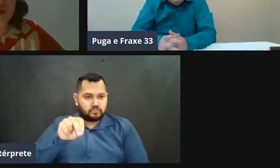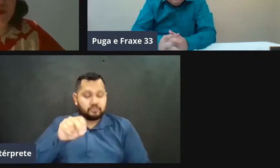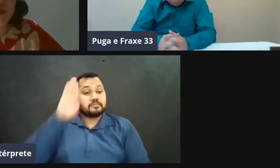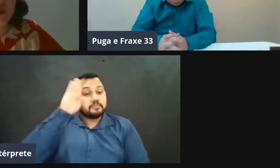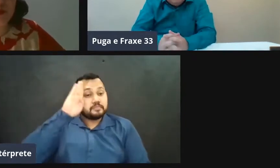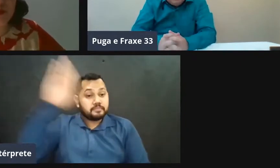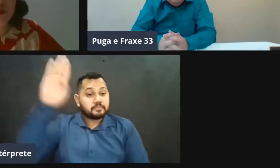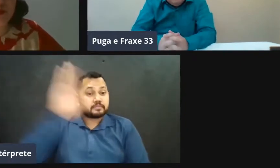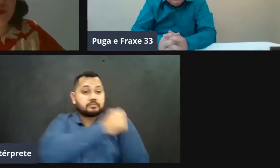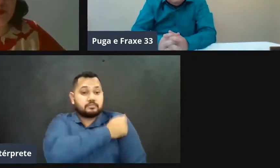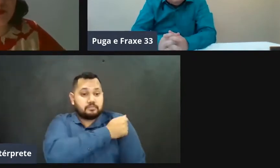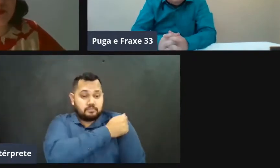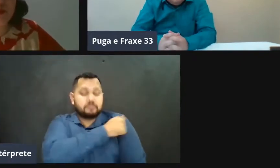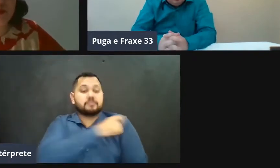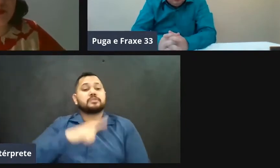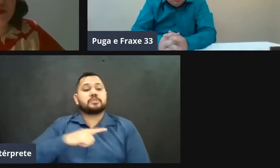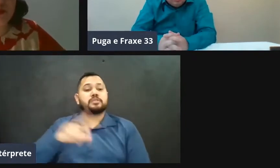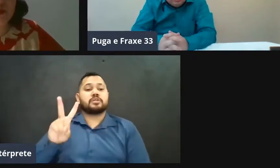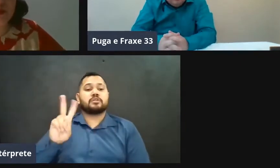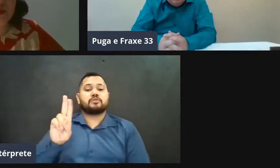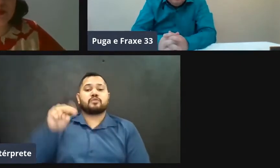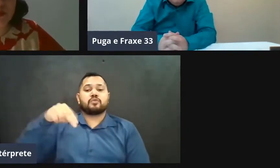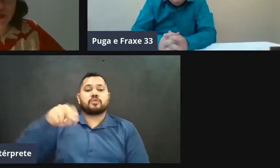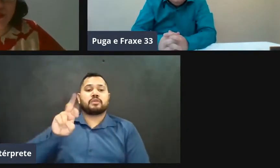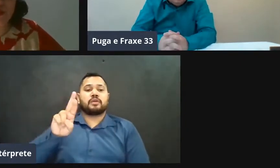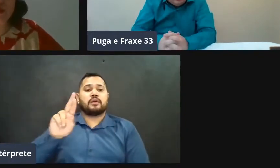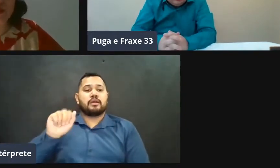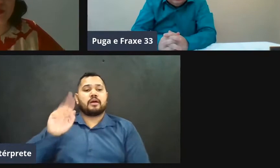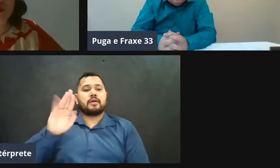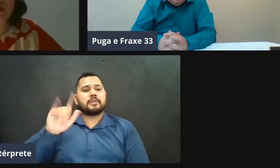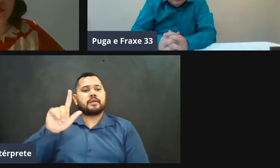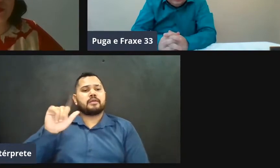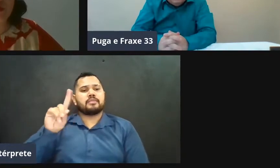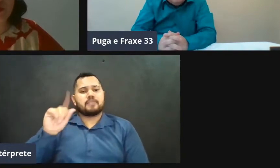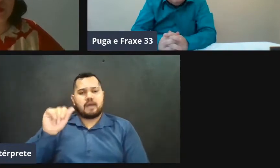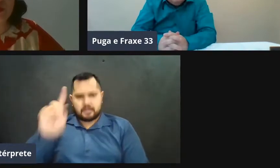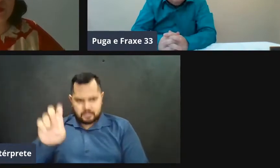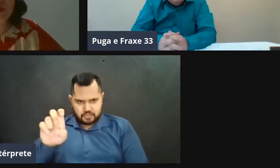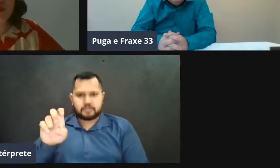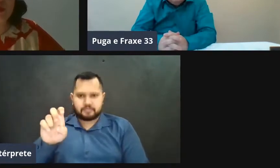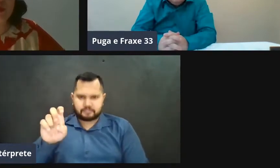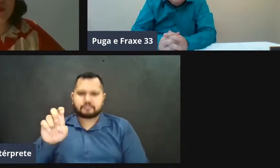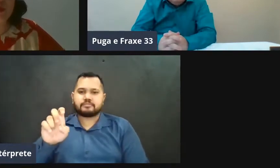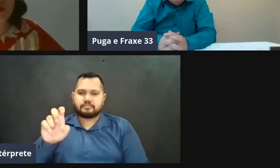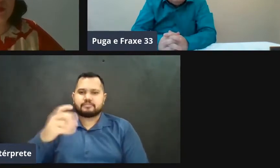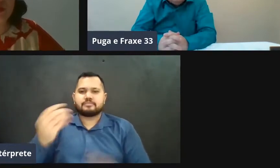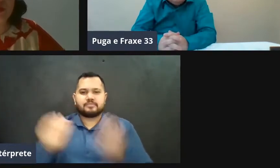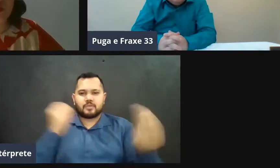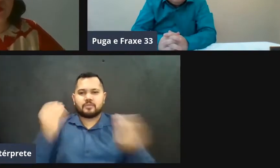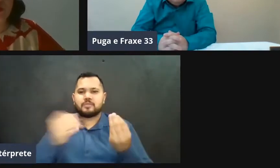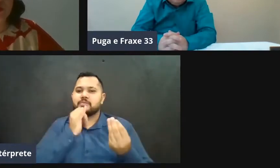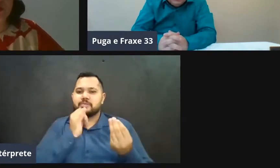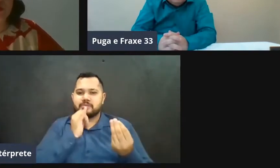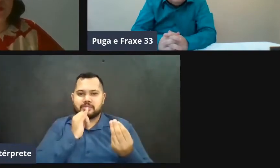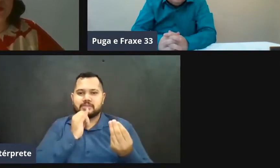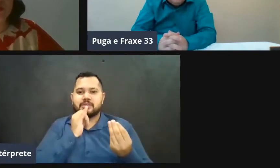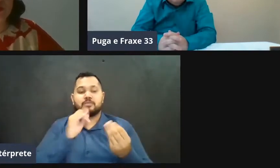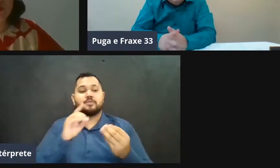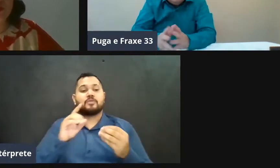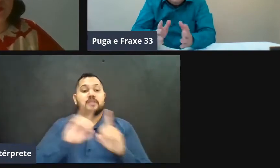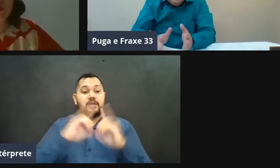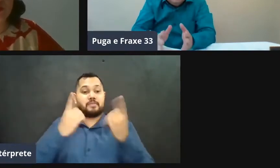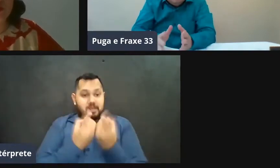aluno que tem vulnerabilidade socioeconômica. No nosso caso do DAEST, nós empreendemos um conjunto de